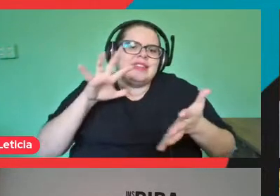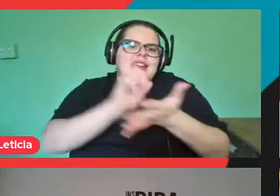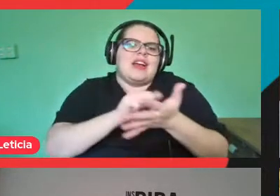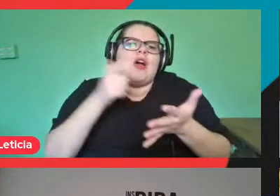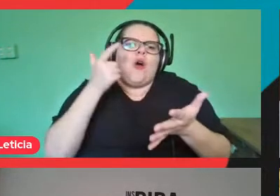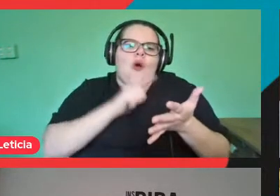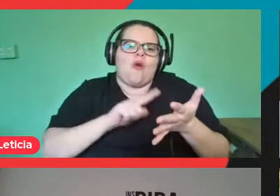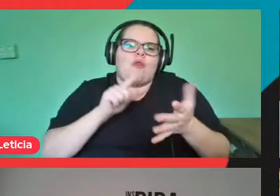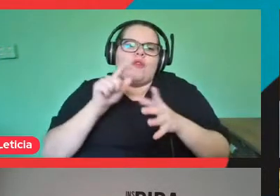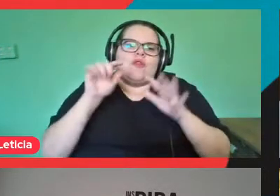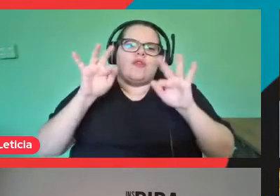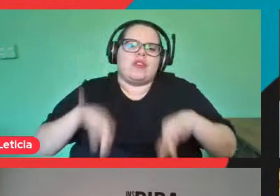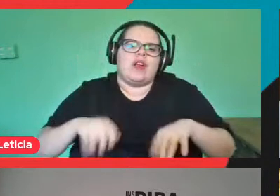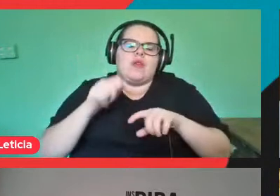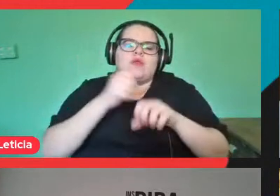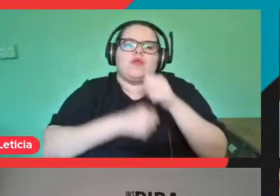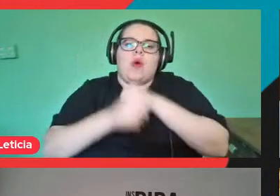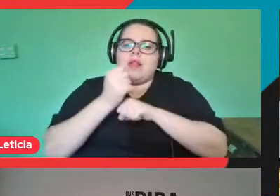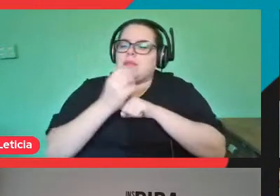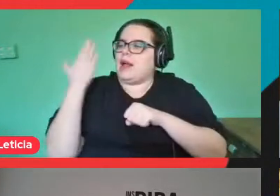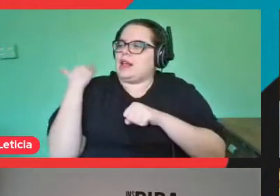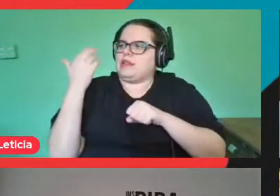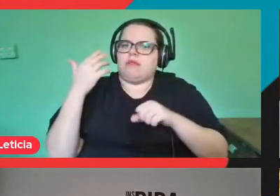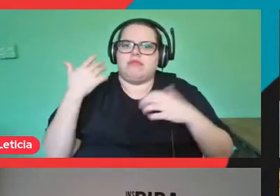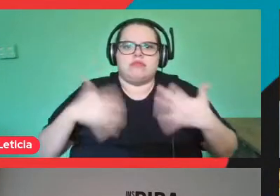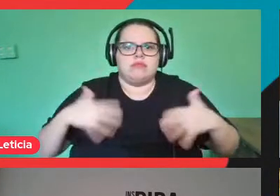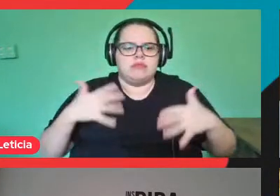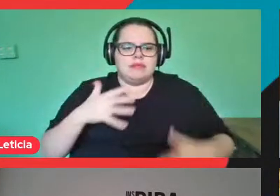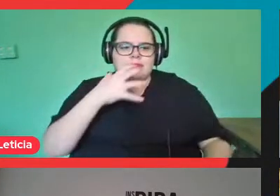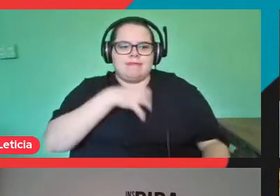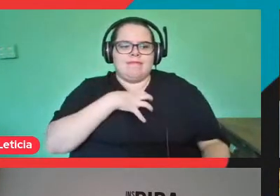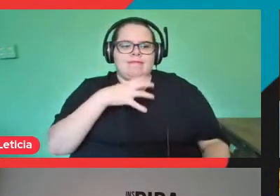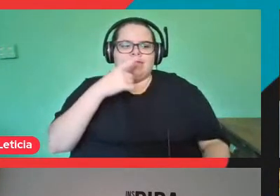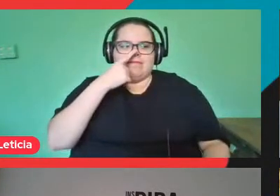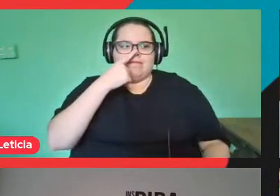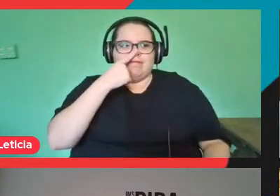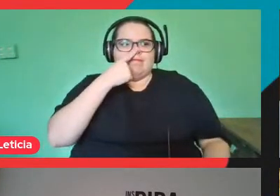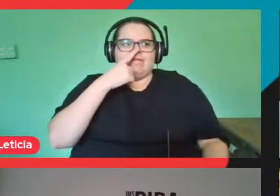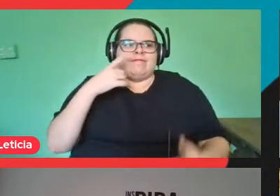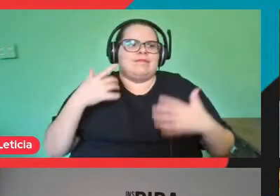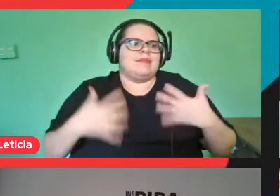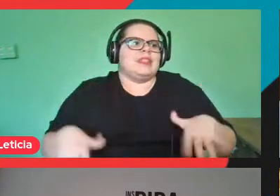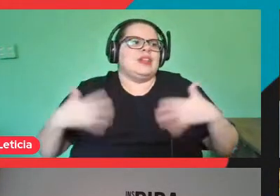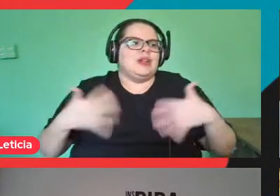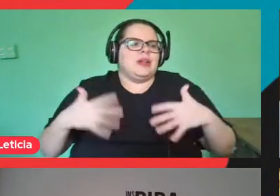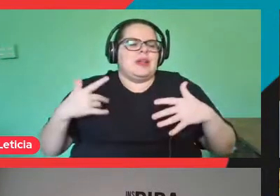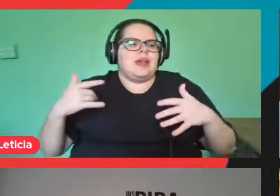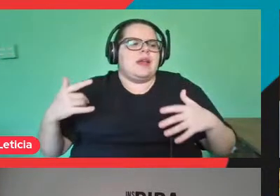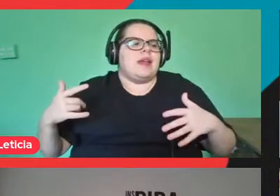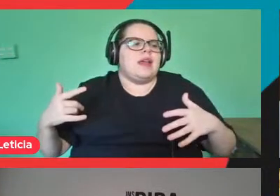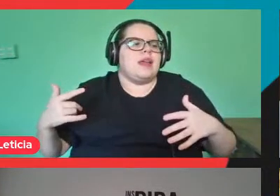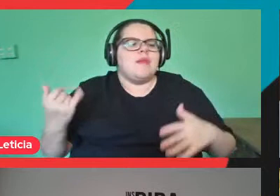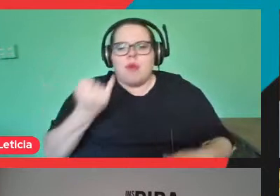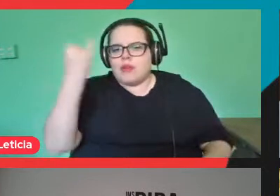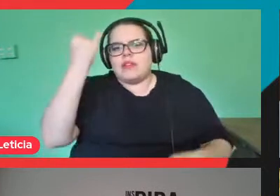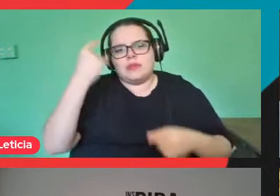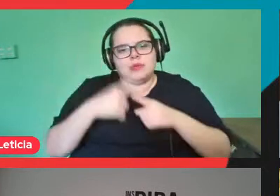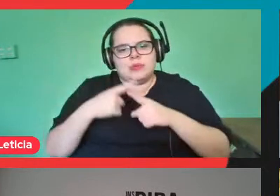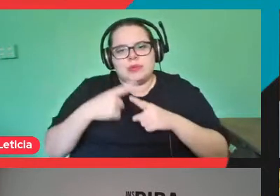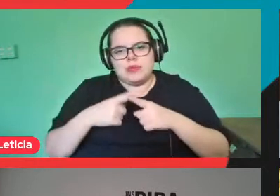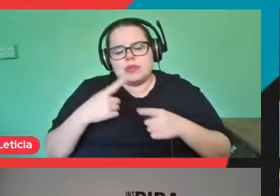do ano passado. E, nossa, para mim foi muito bacana, assim, foi muito importante, porque é isso,